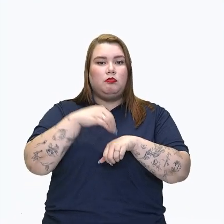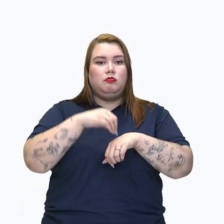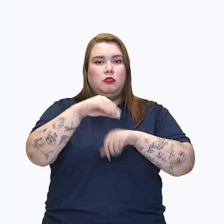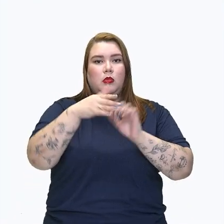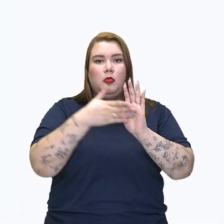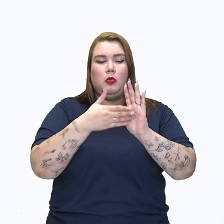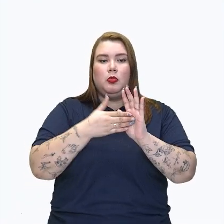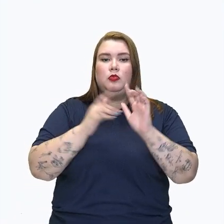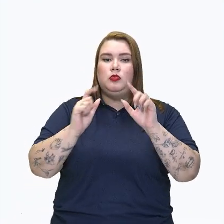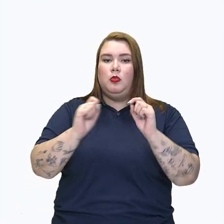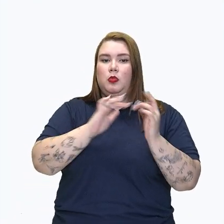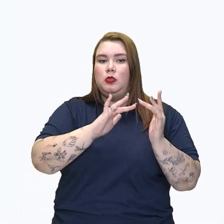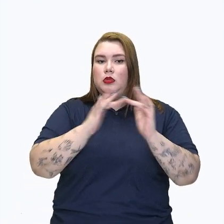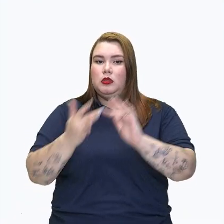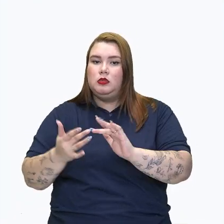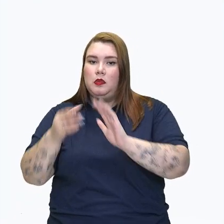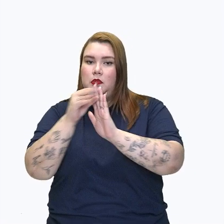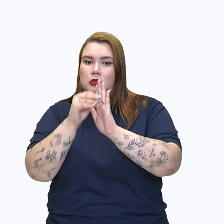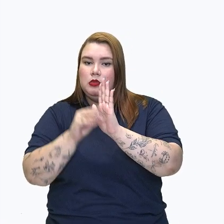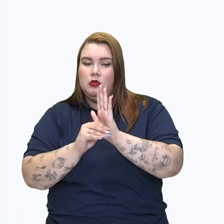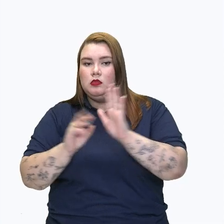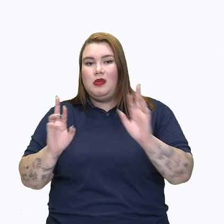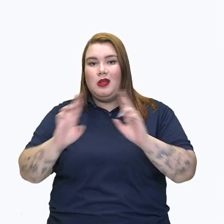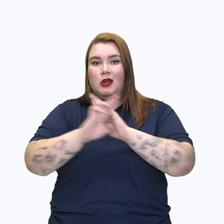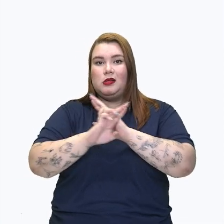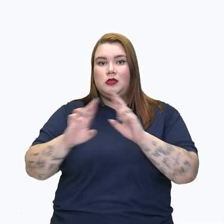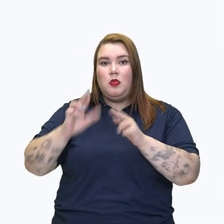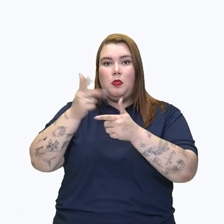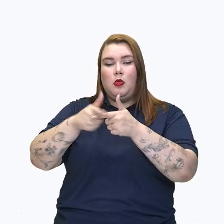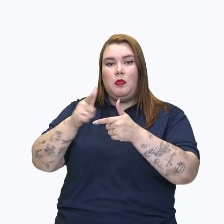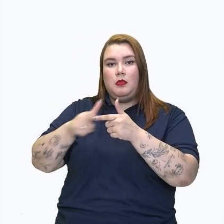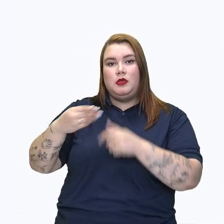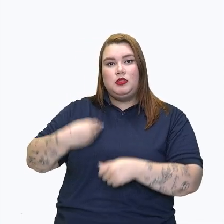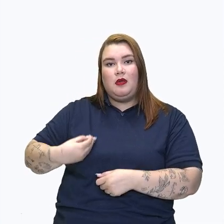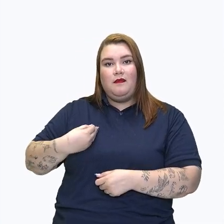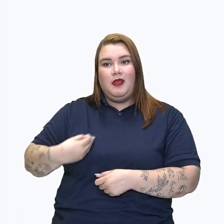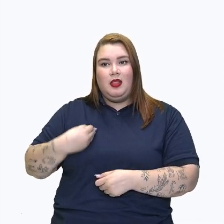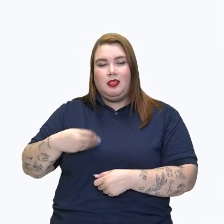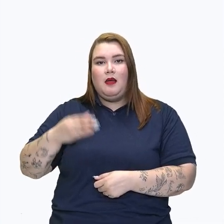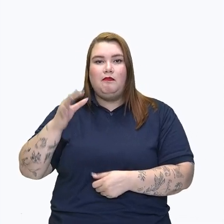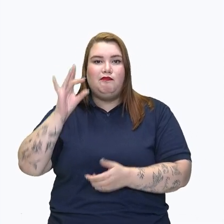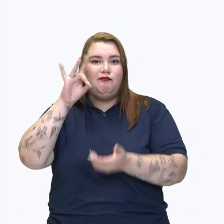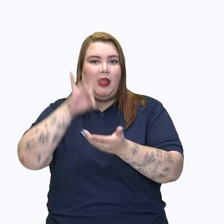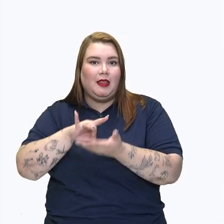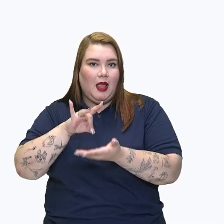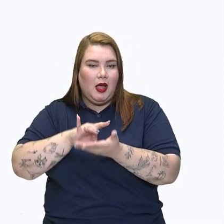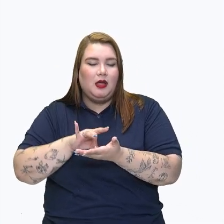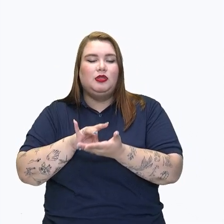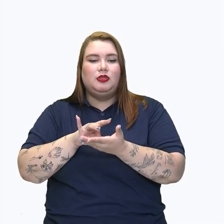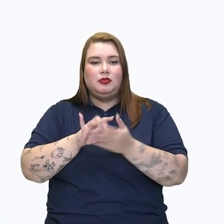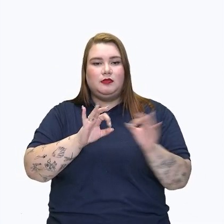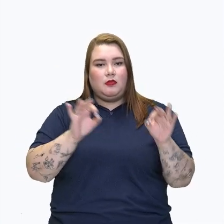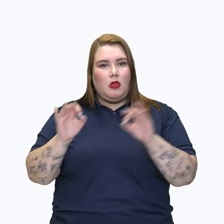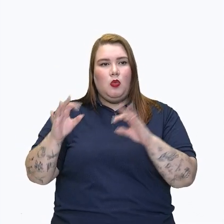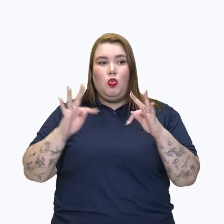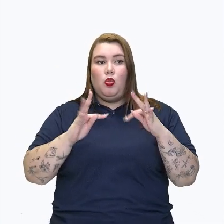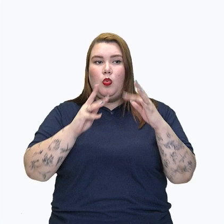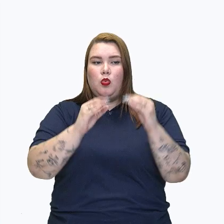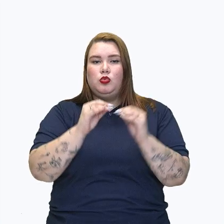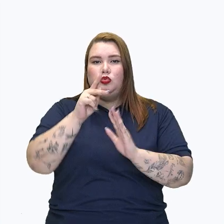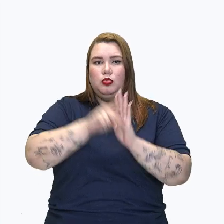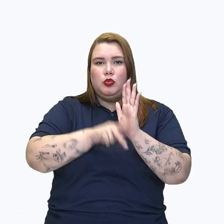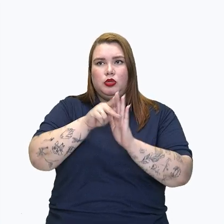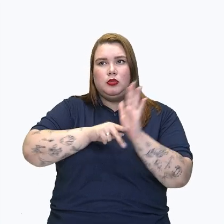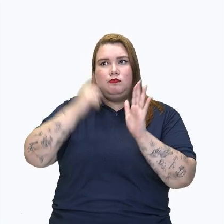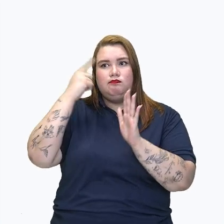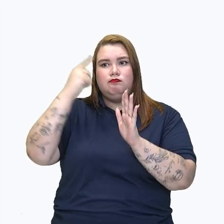com problemas do mundo real, e isso vocês vão perceber bastante, né? Todos os projetos, eles foram